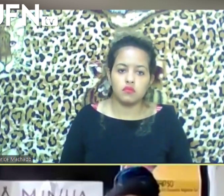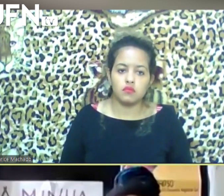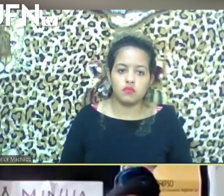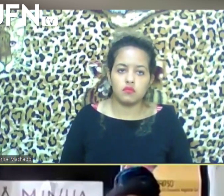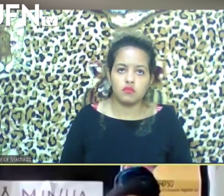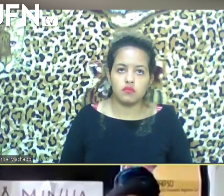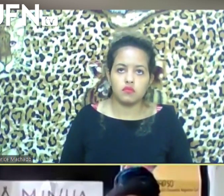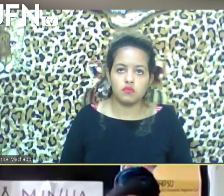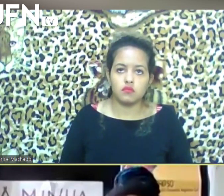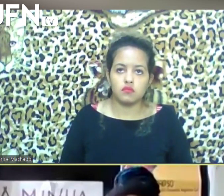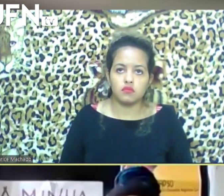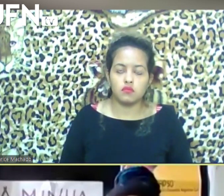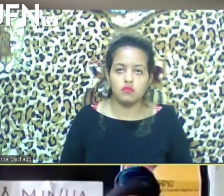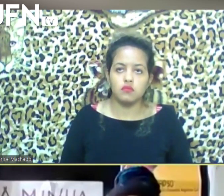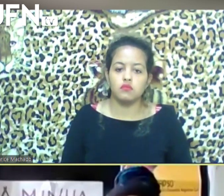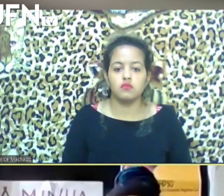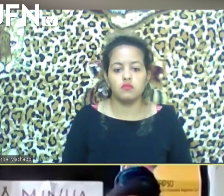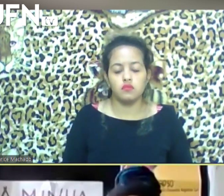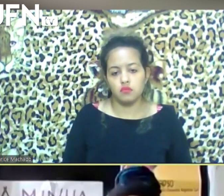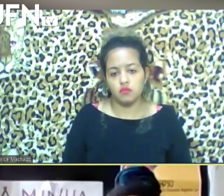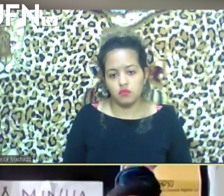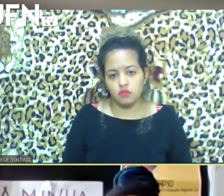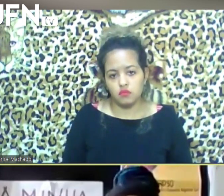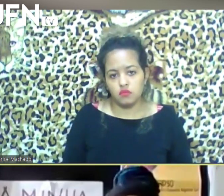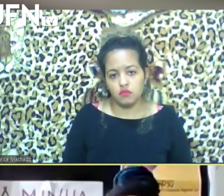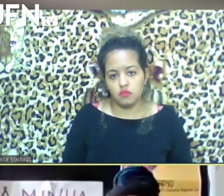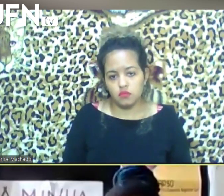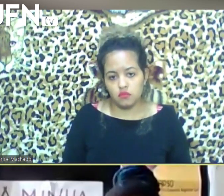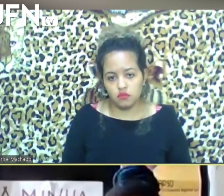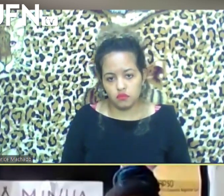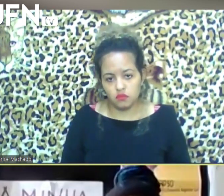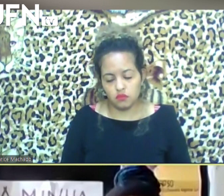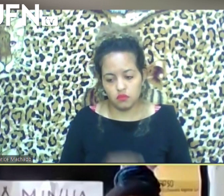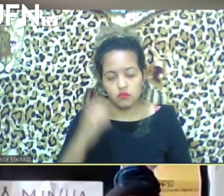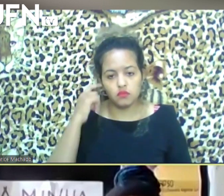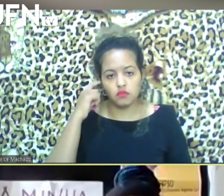superior, já é super significante.